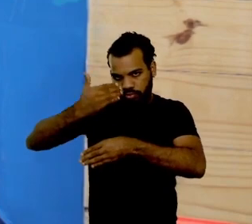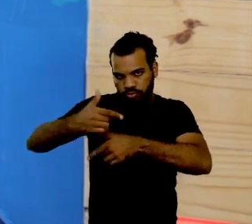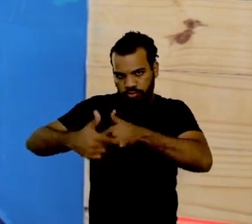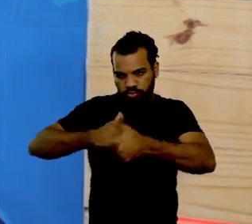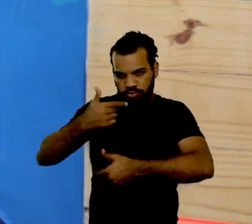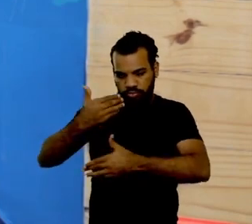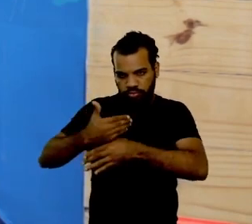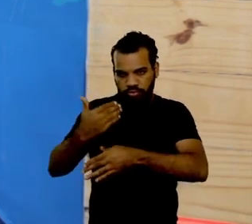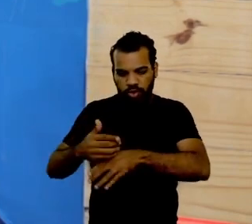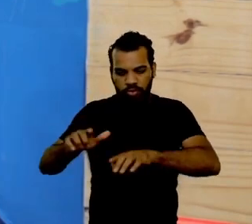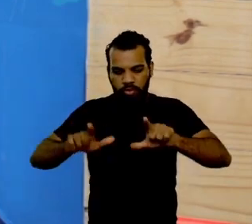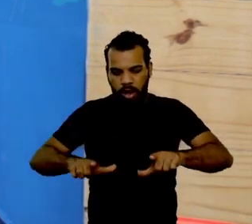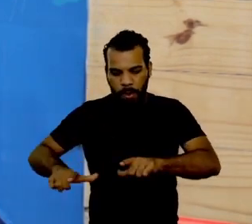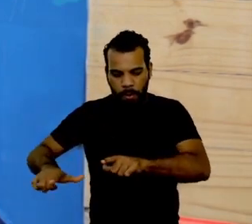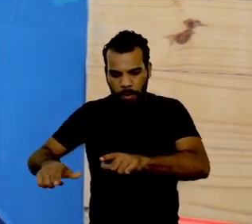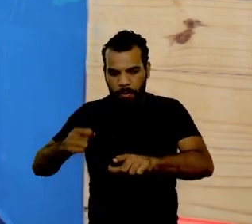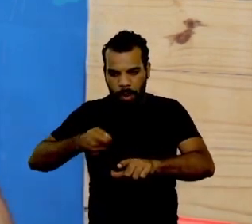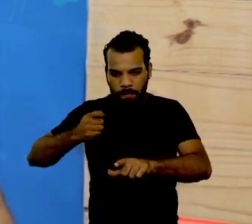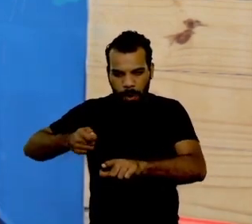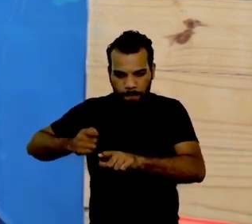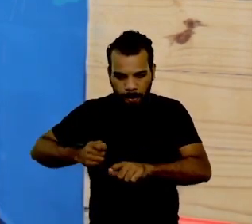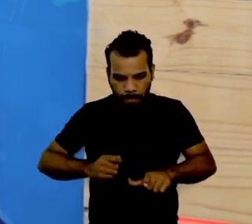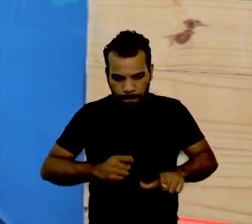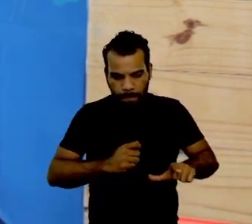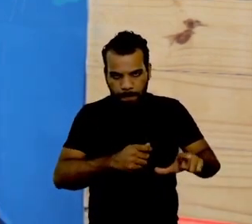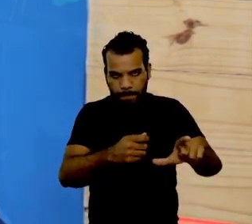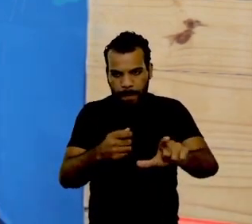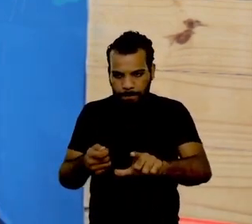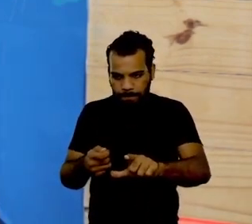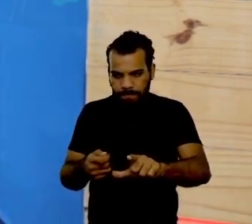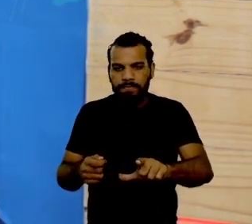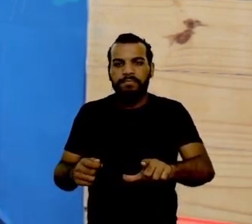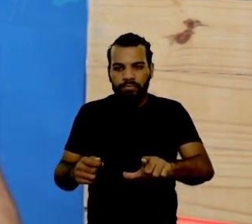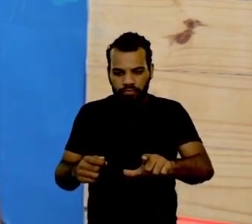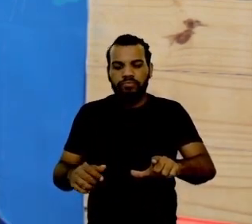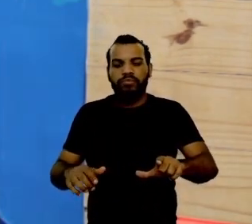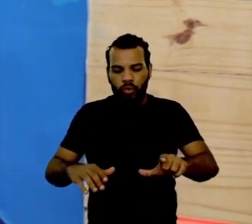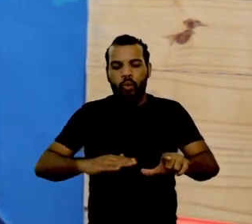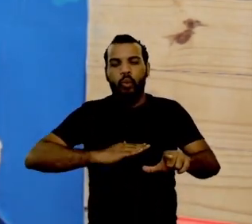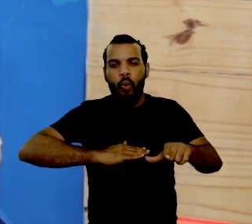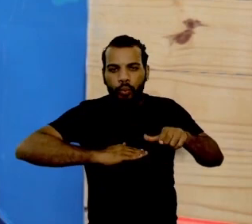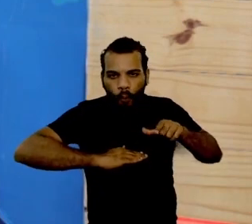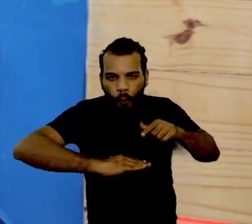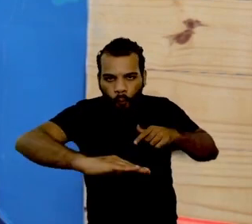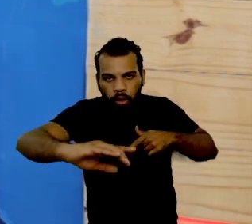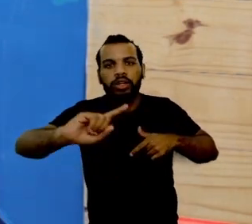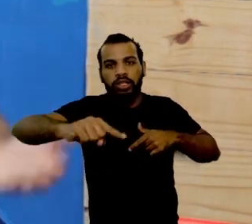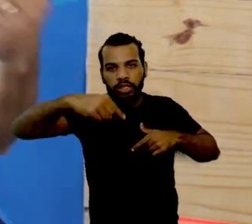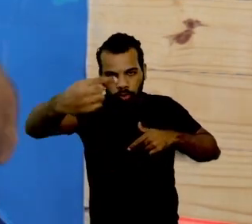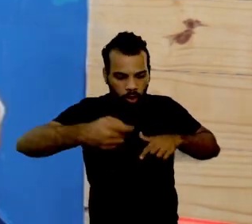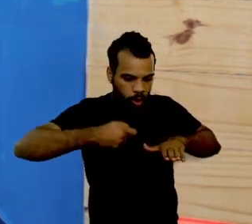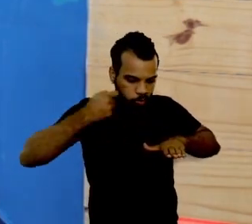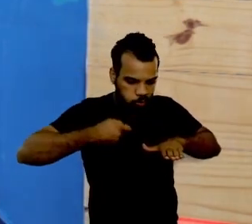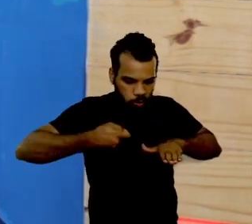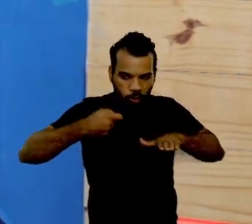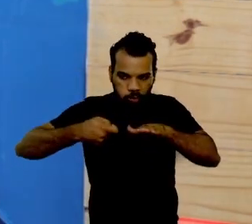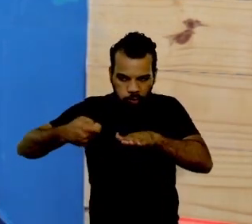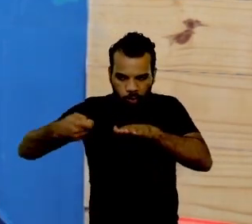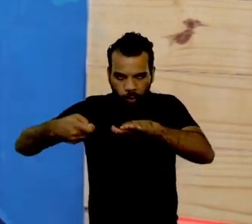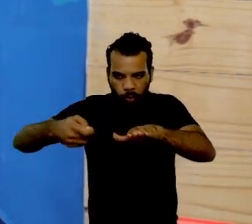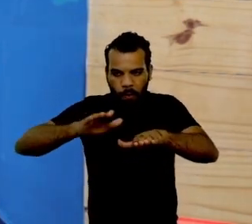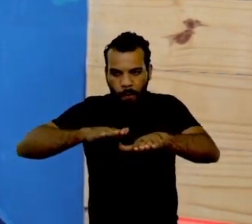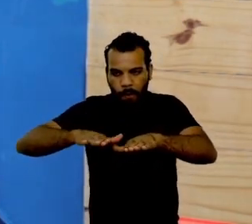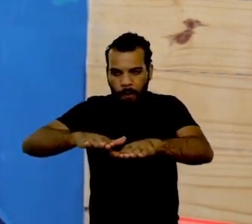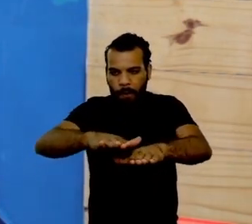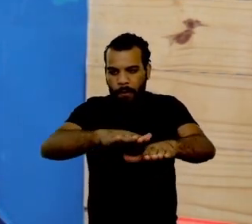uma cerâmica. Você vai colocar no piso, sai do cimento liso para colocar a cerâmica. Contrata a pessoa para